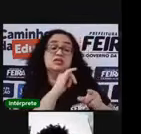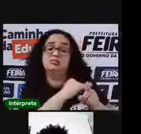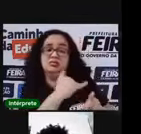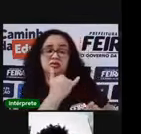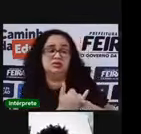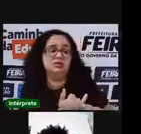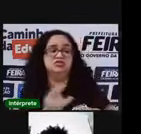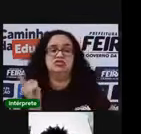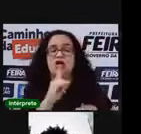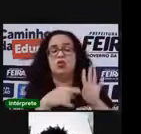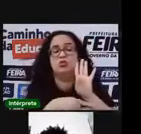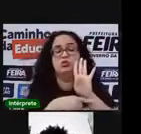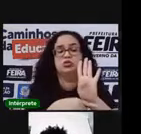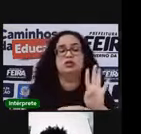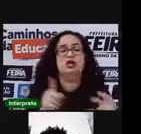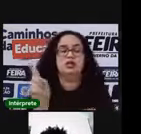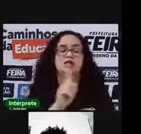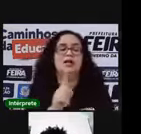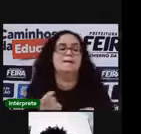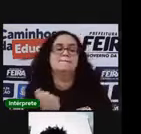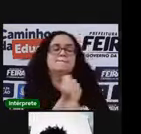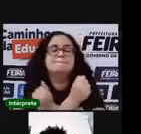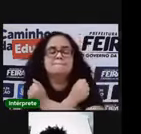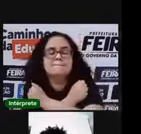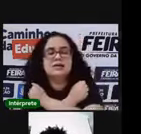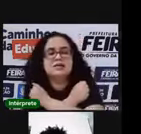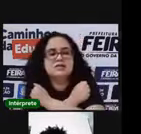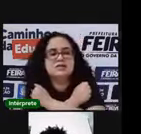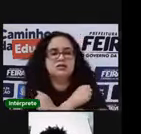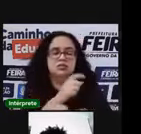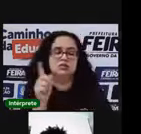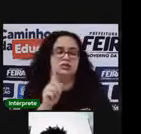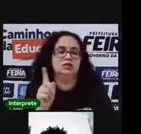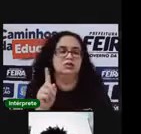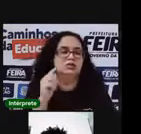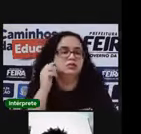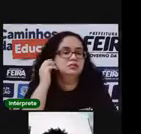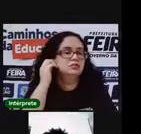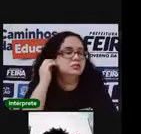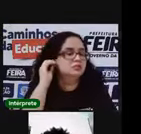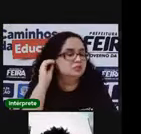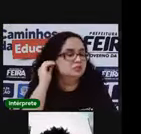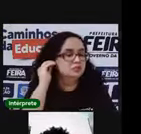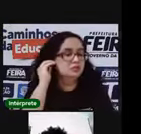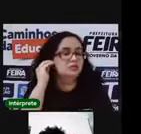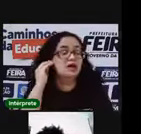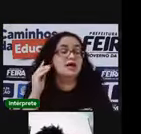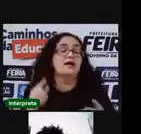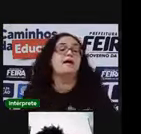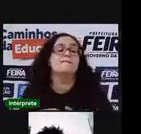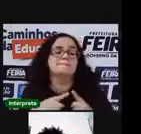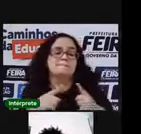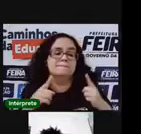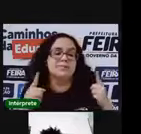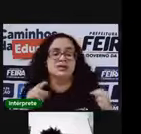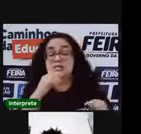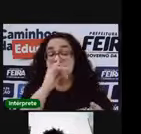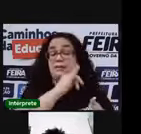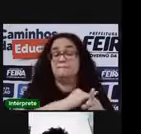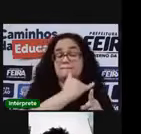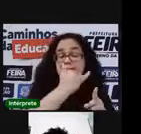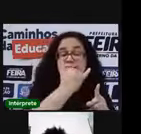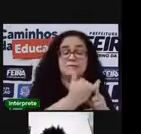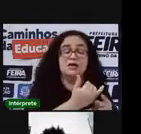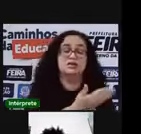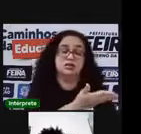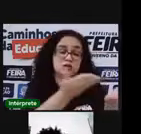sendo solidário, a gente não está abraçando, não é? Mas se a gente não faz bullying, se a gente